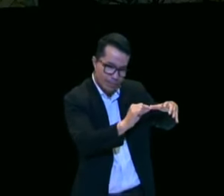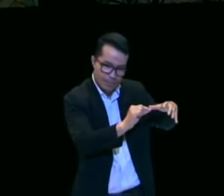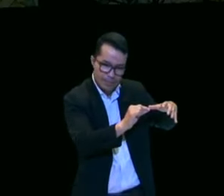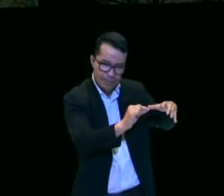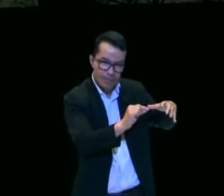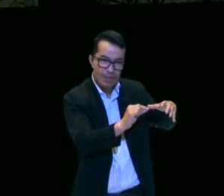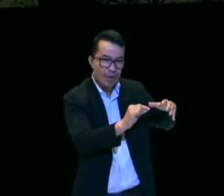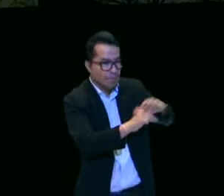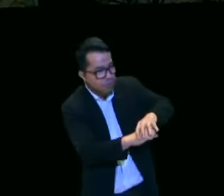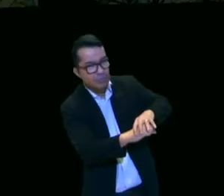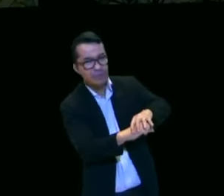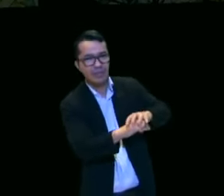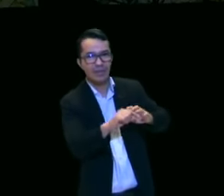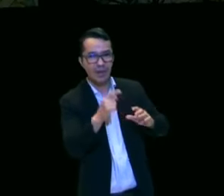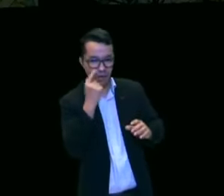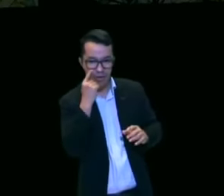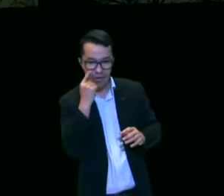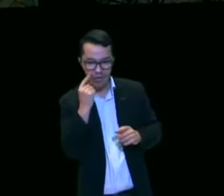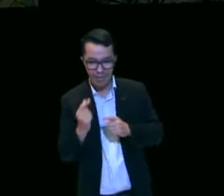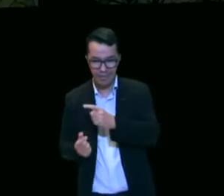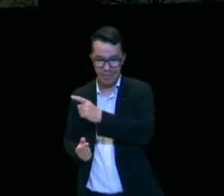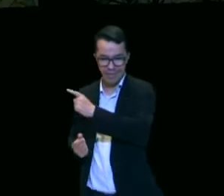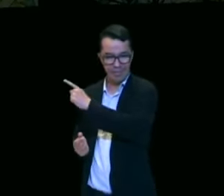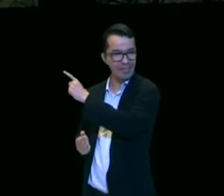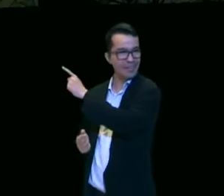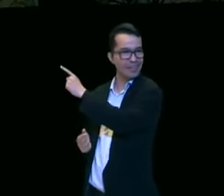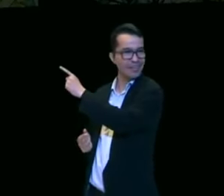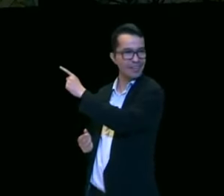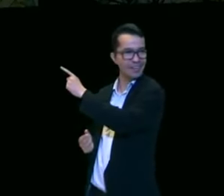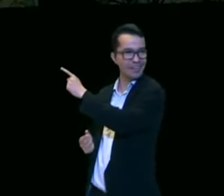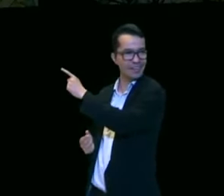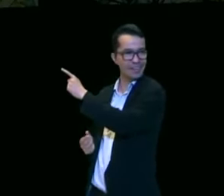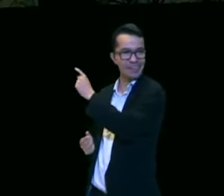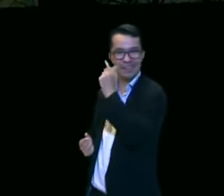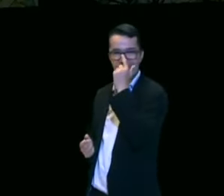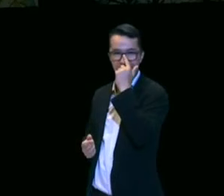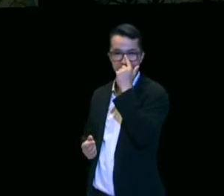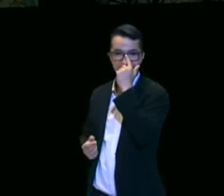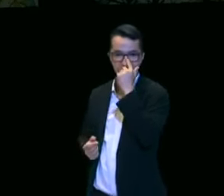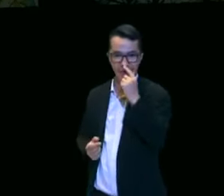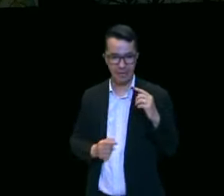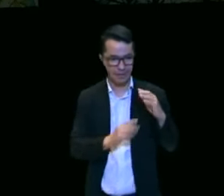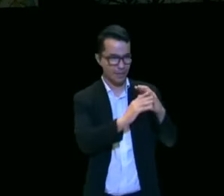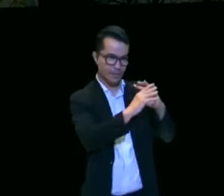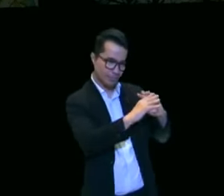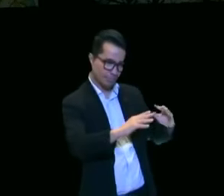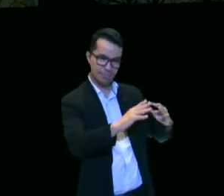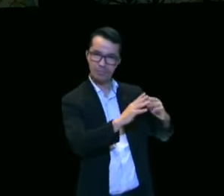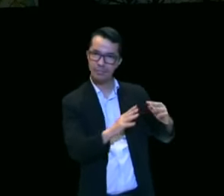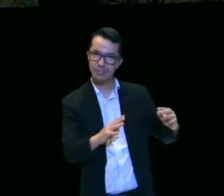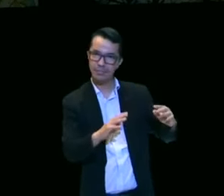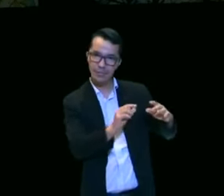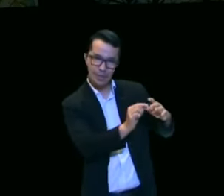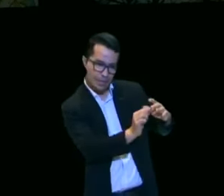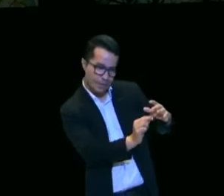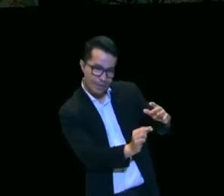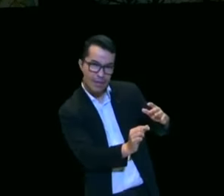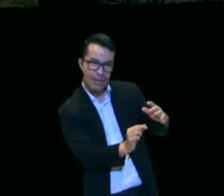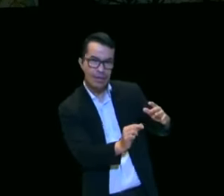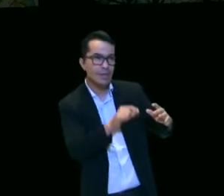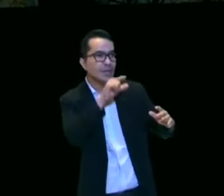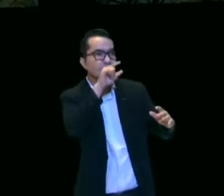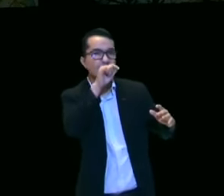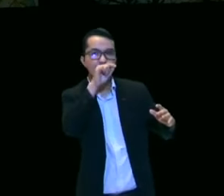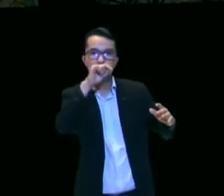fácil. Tá vendo ali? E aí coloca o pauzinho, aquela madeirinha que